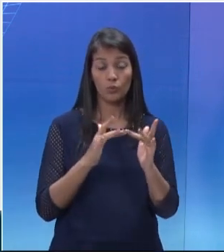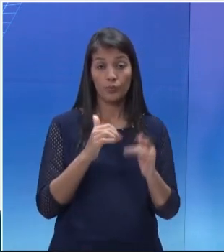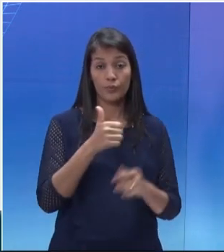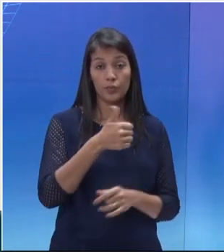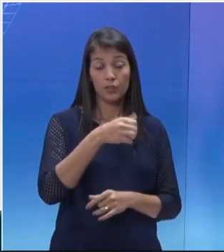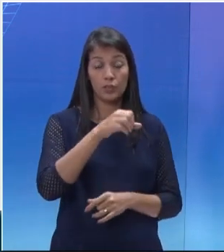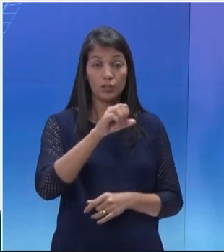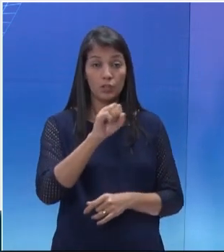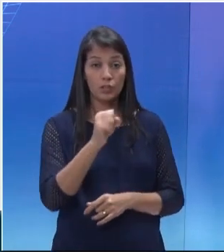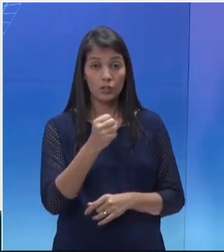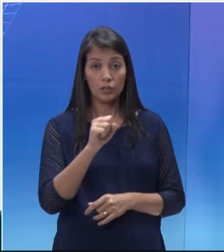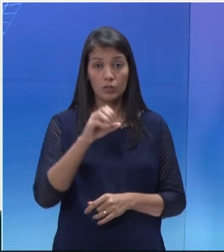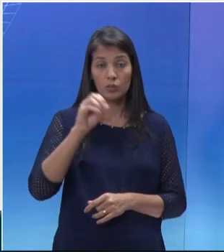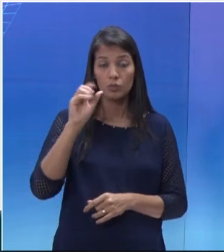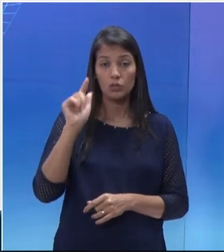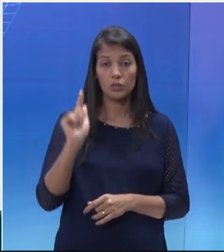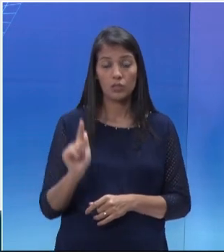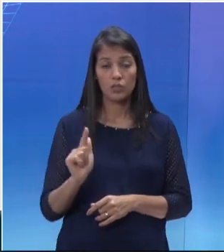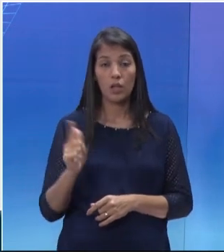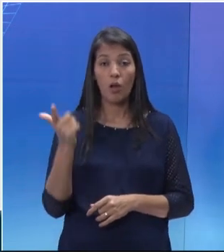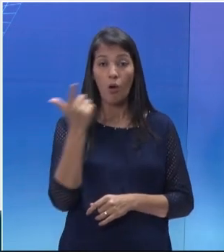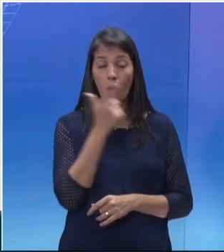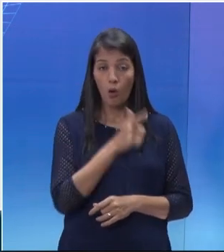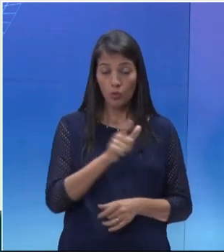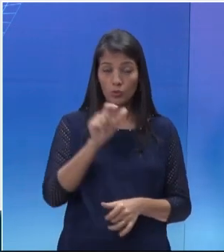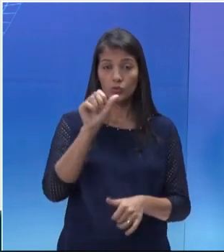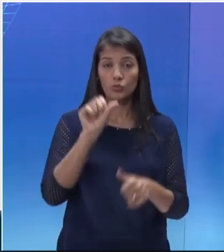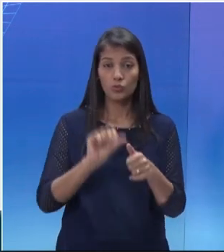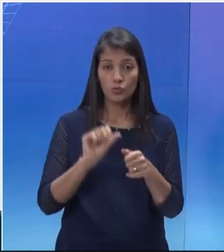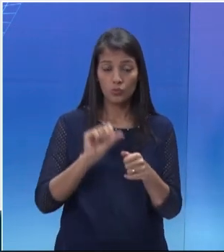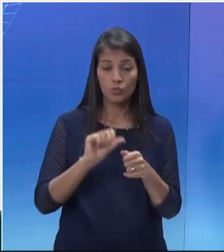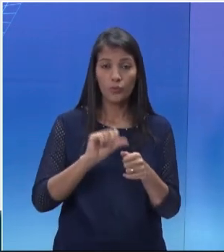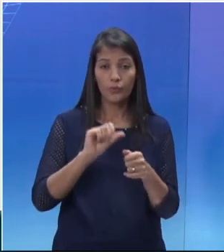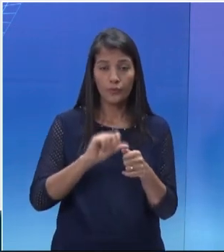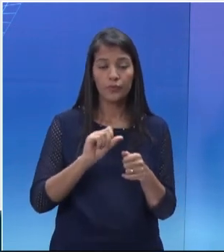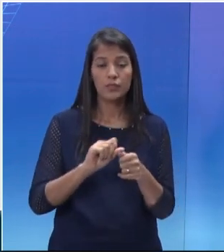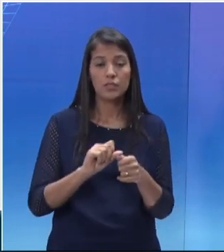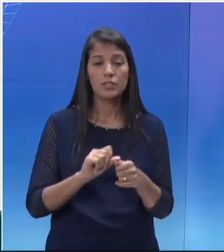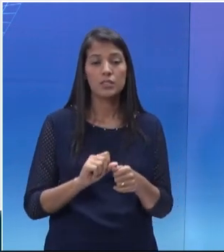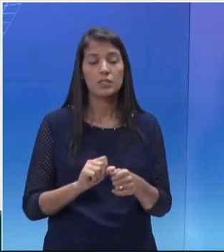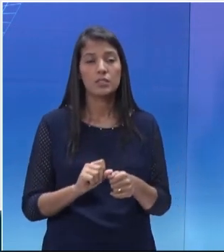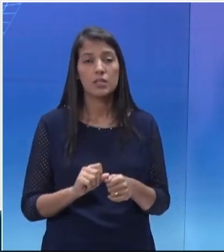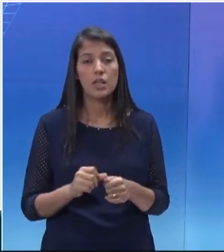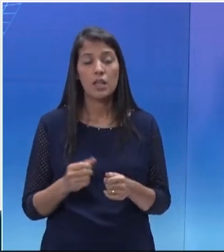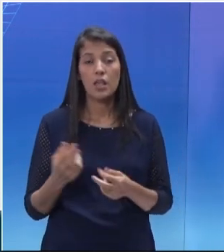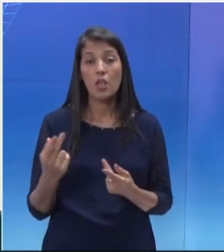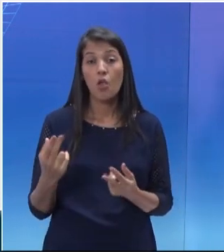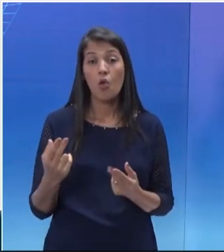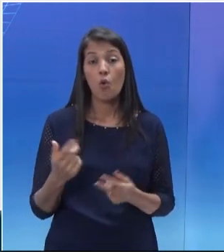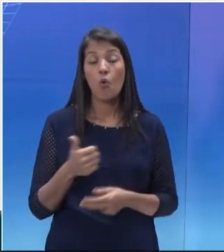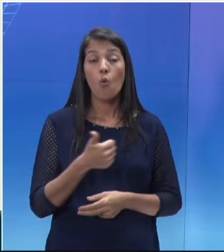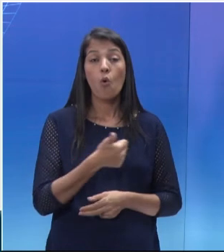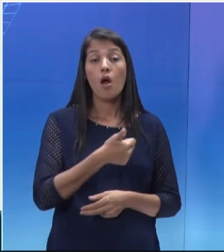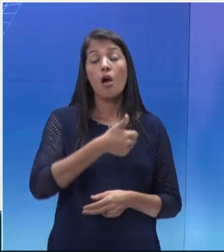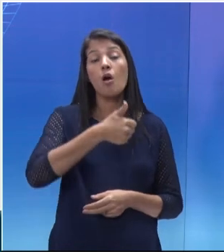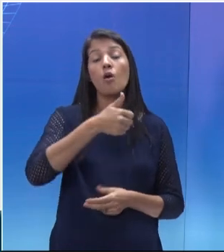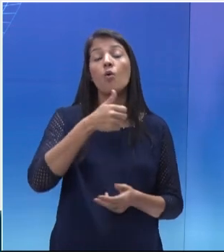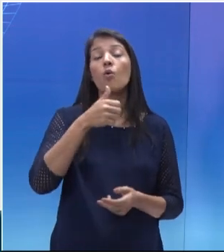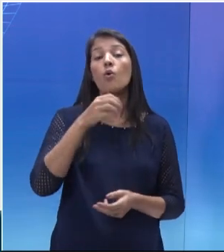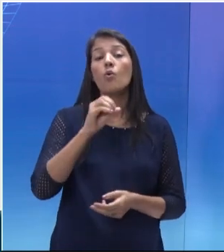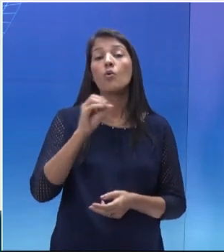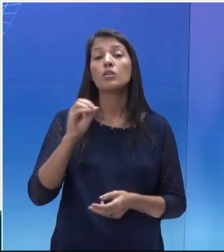acetil salicílico, conseguindo produzir 180 gramas de ácido acetil salicílico, é para um rendimento ideal